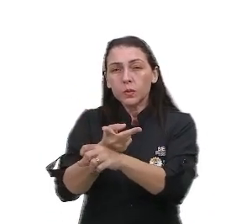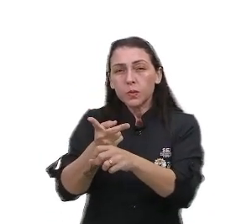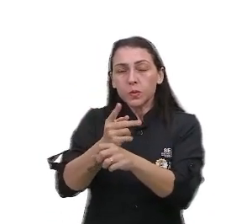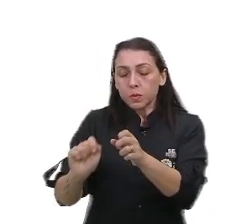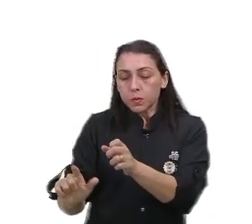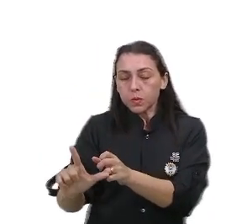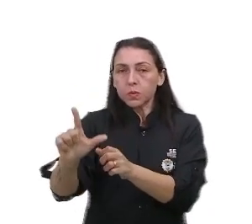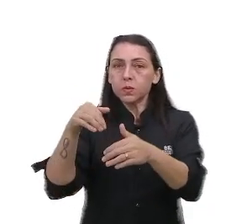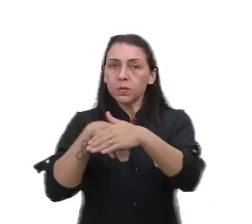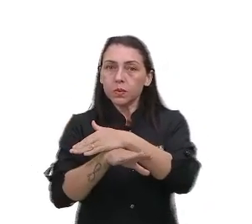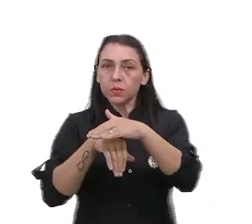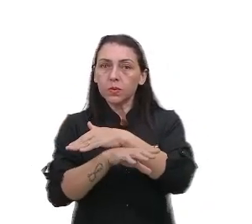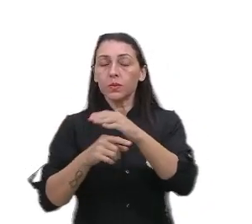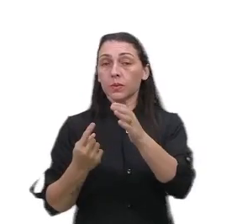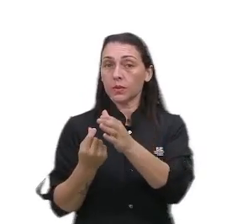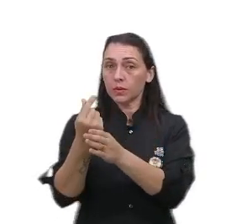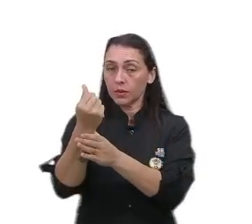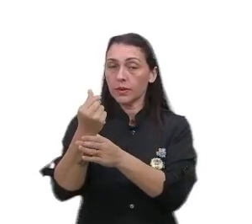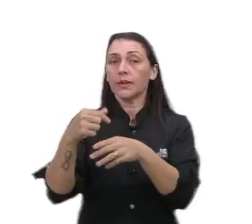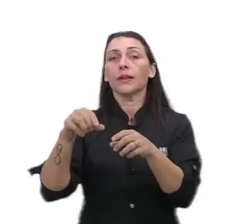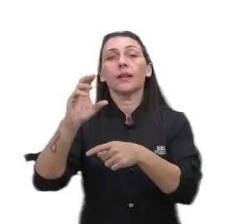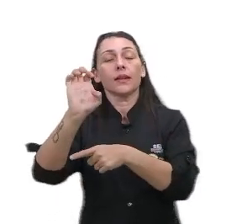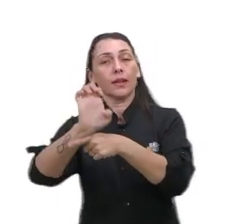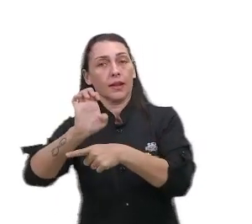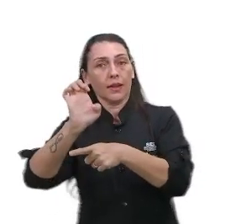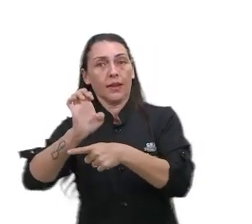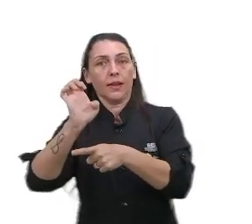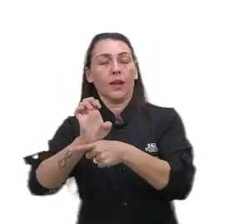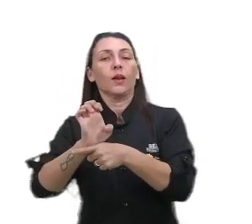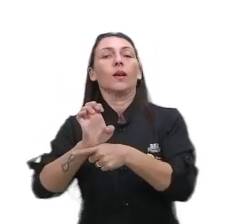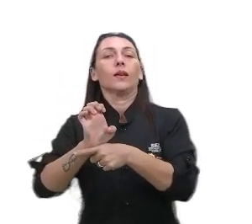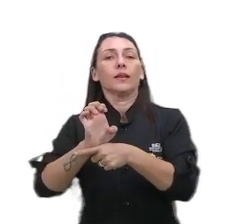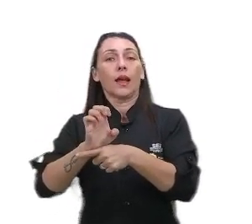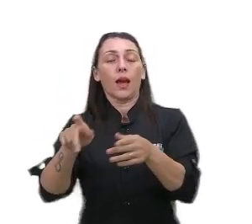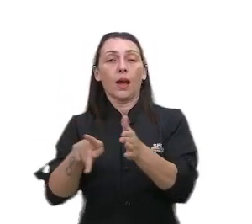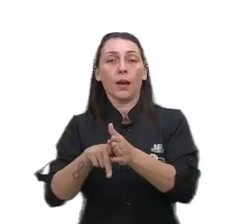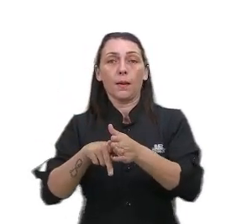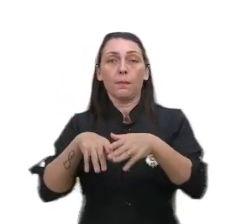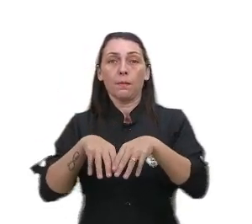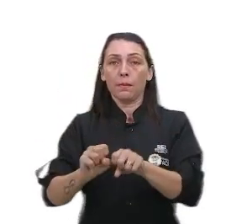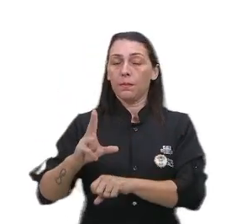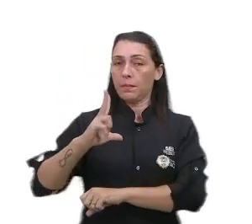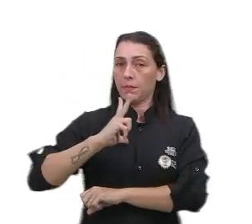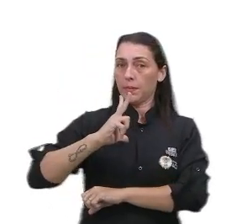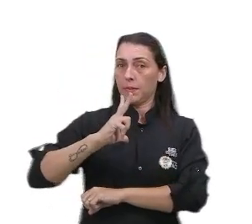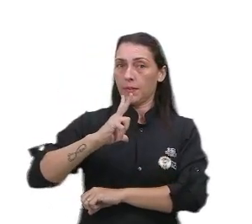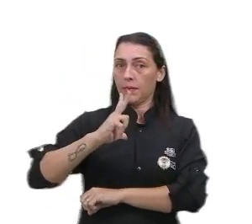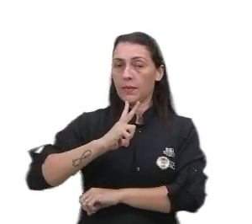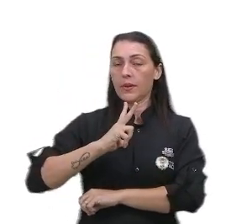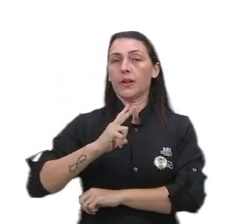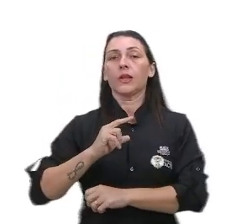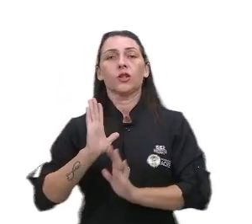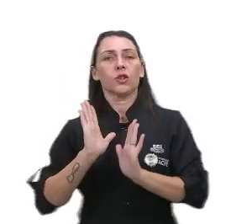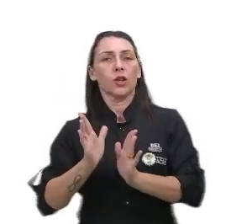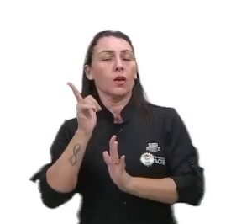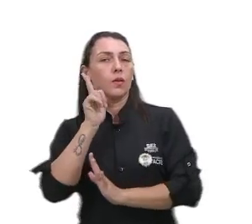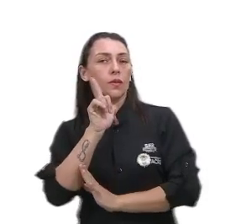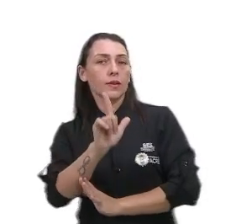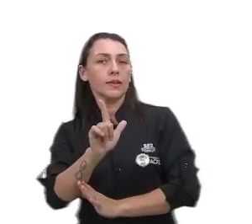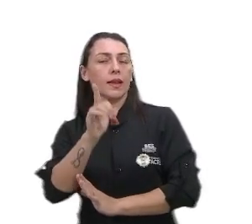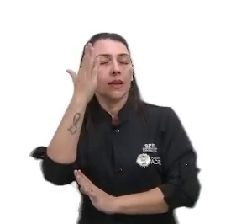lucro e acumulação do capital. E letra E, predomínio da propriedade privada. Aqui logo de cara a gente